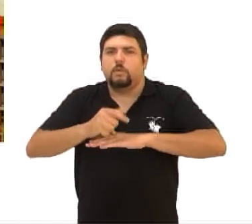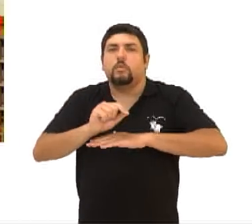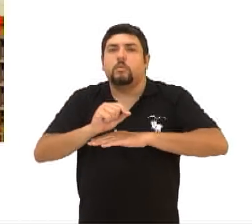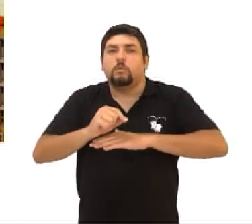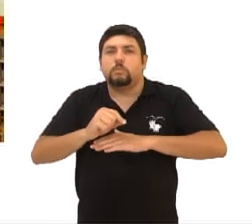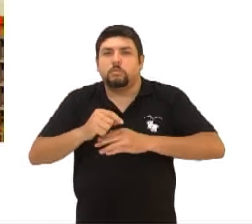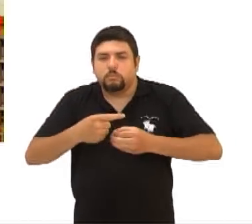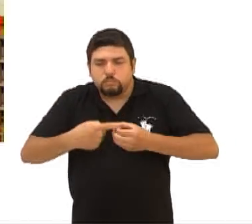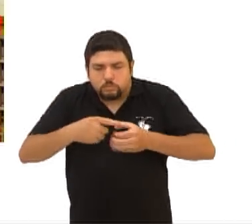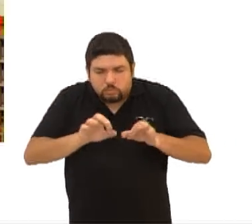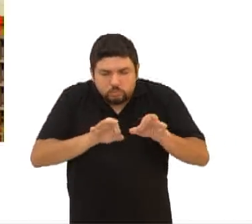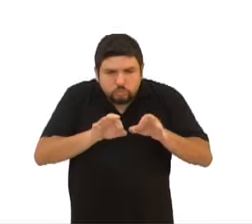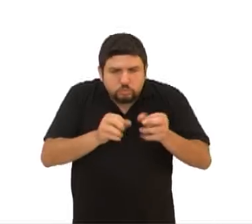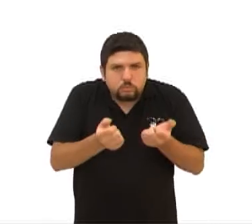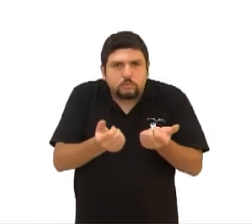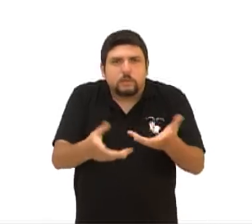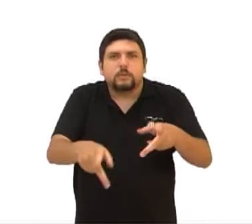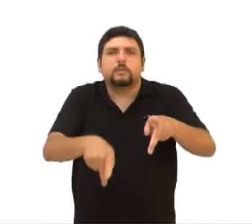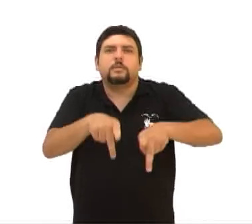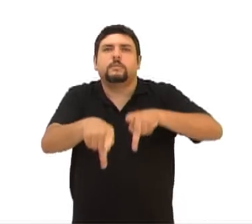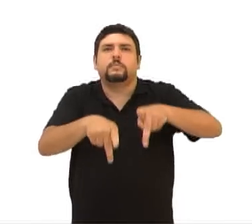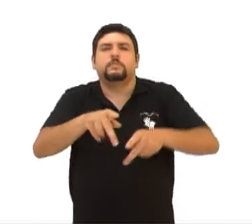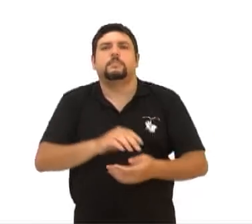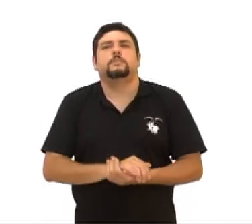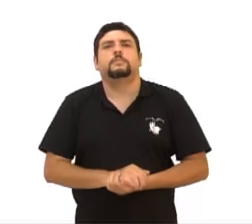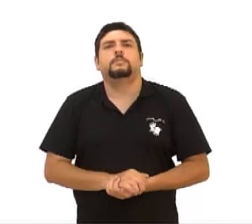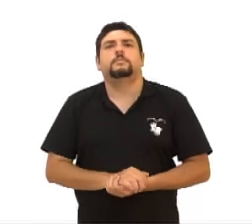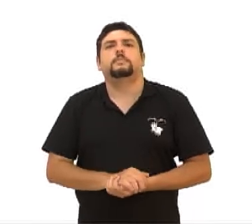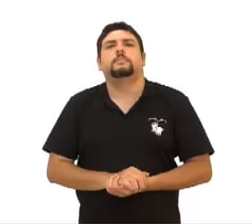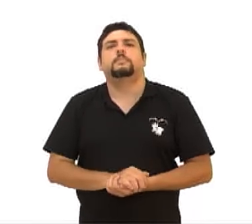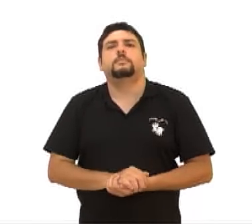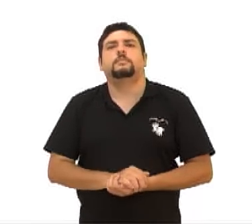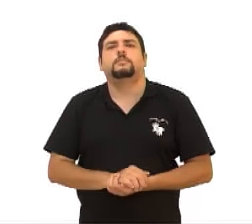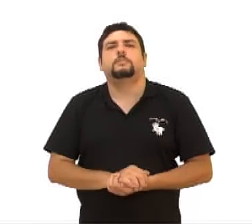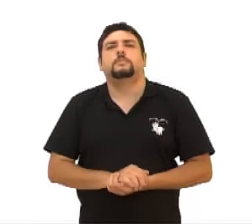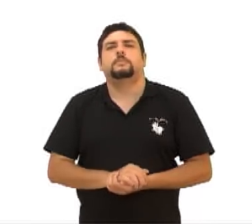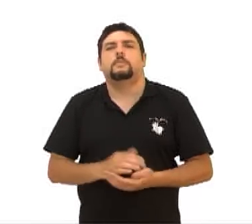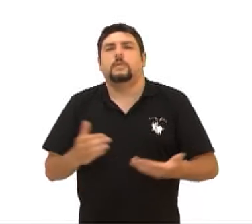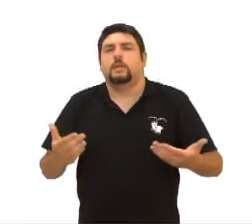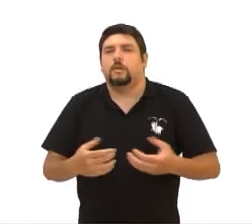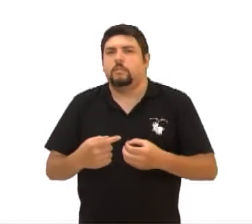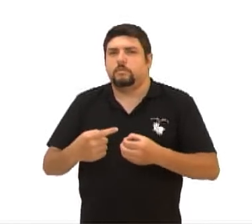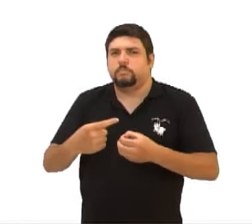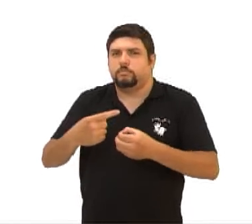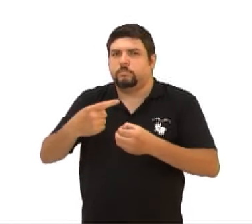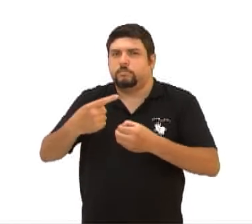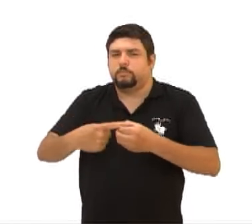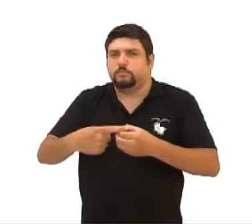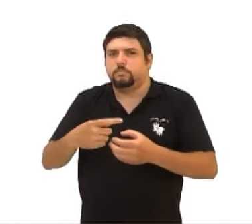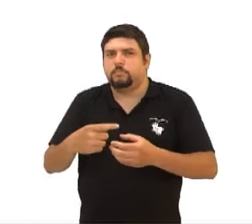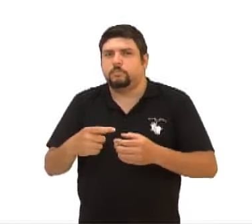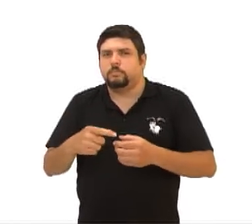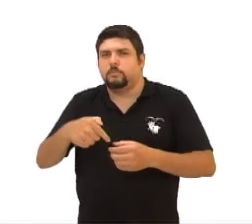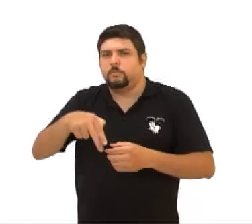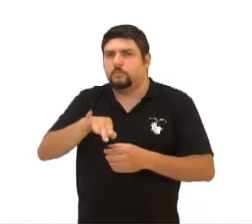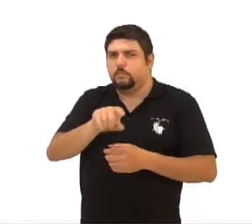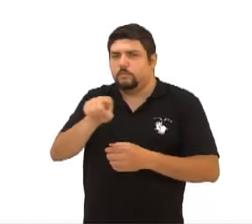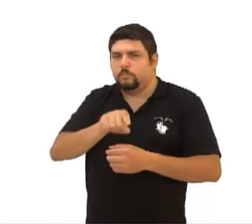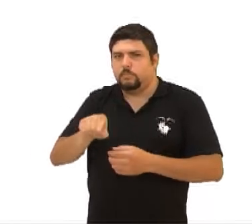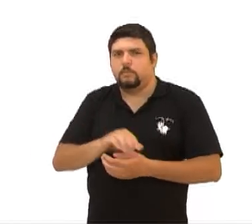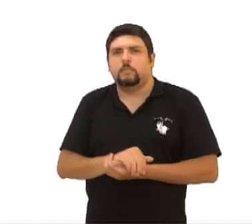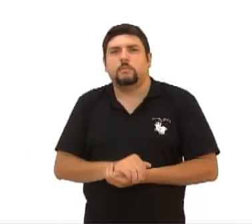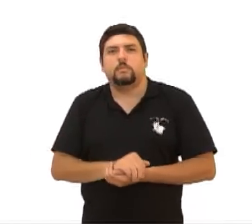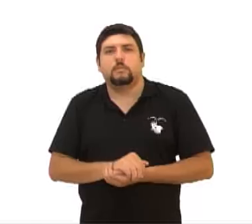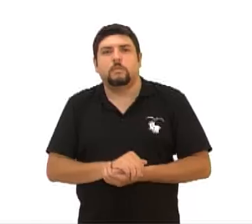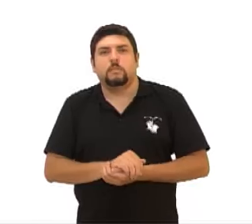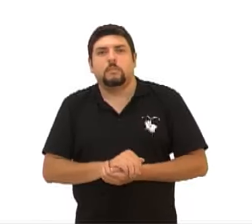seus habitantes. Aí vamos fazer um quiz aí rapidinho entre as cidades. A urbanização das pessoas não é acompanhada